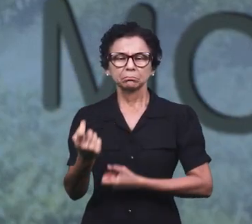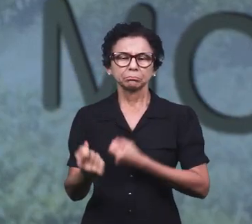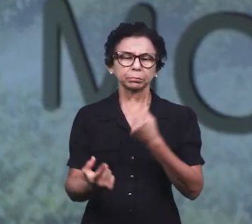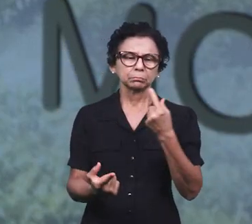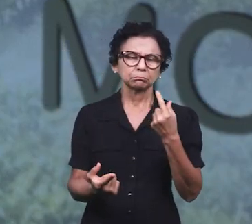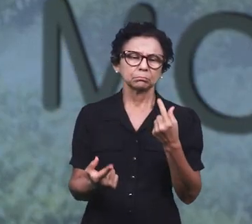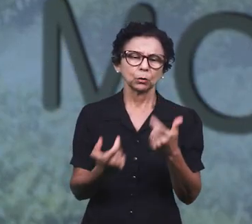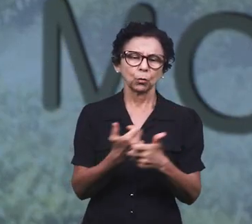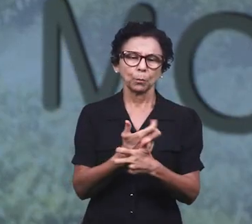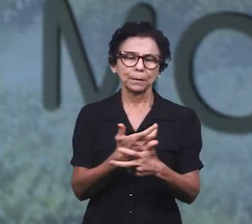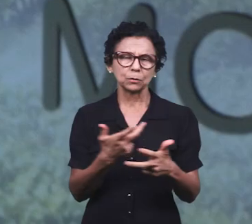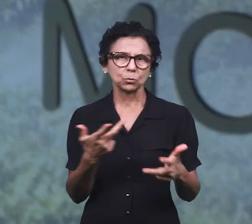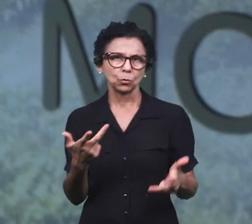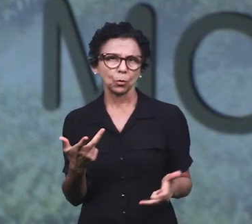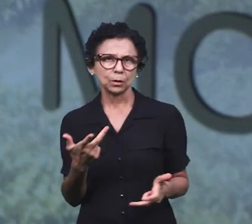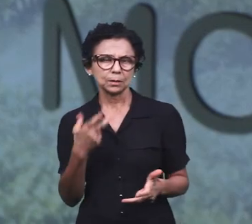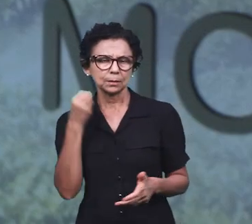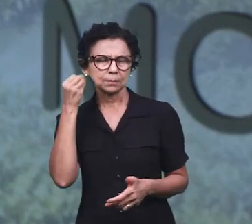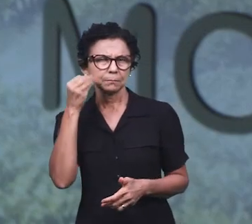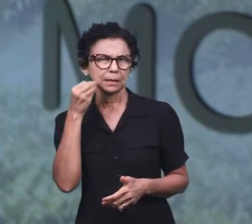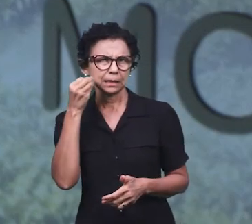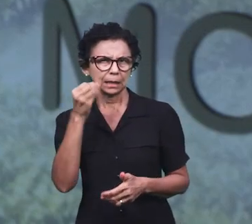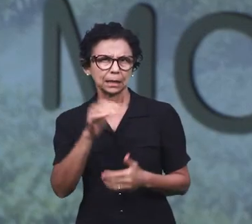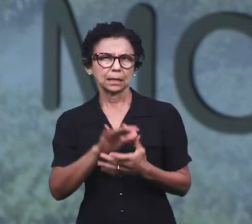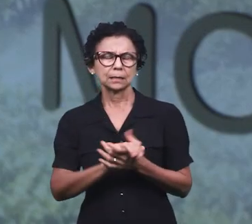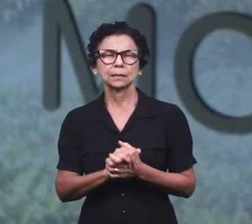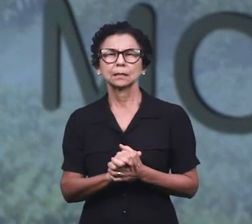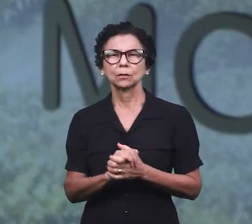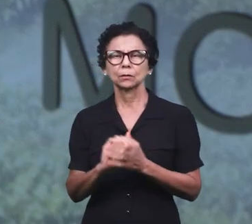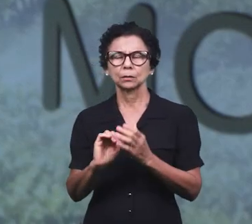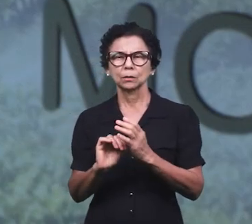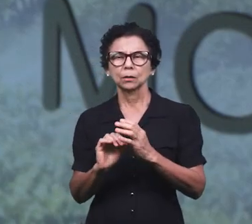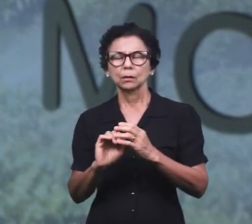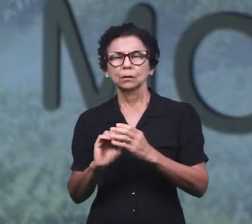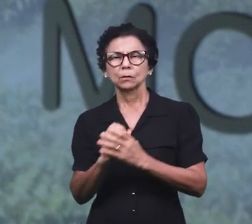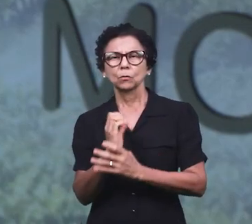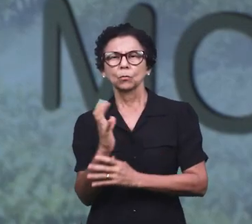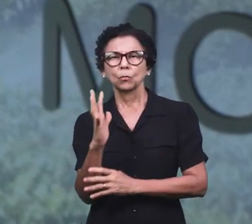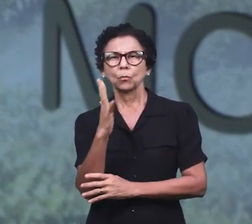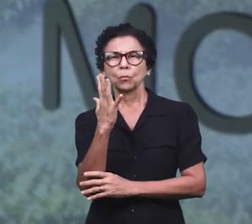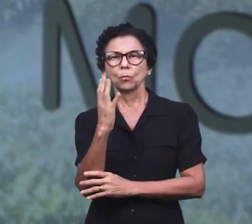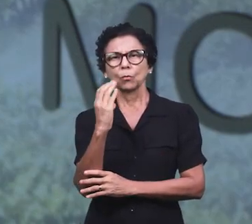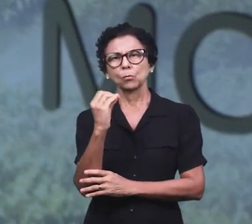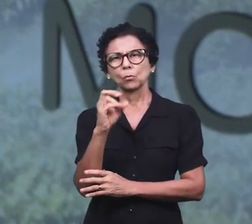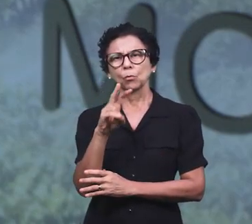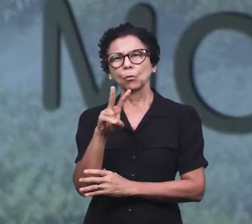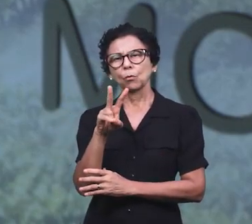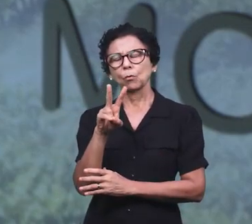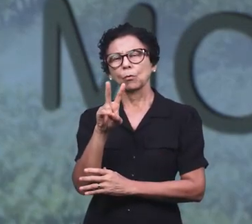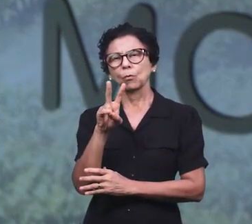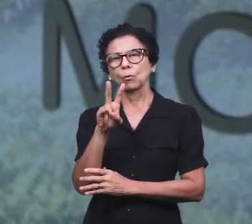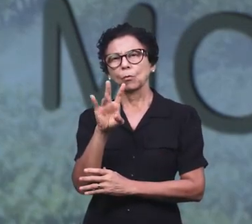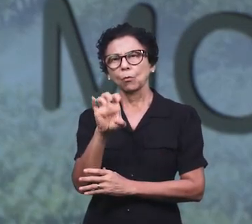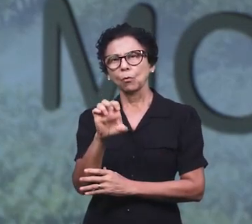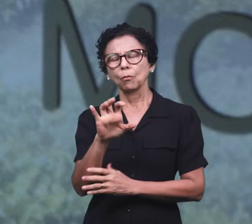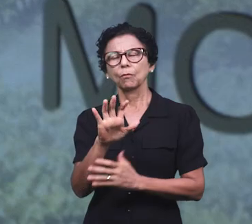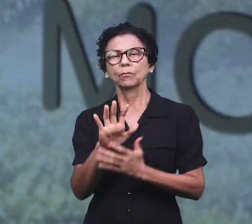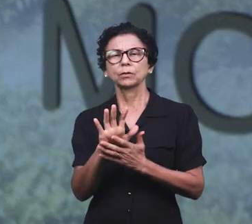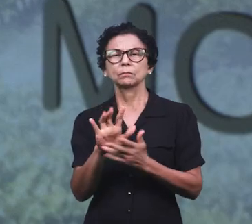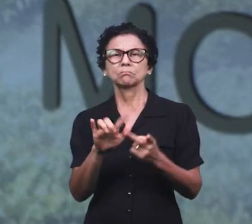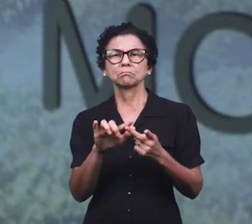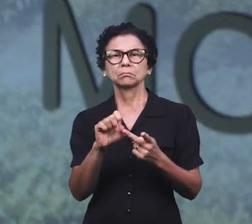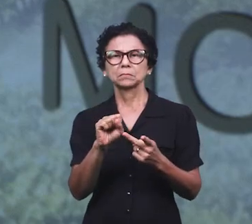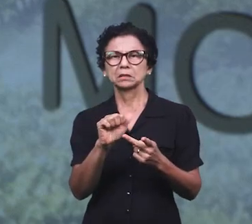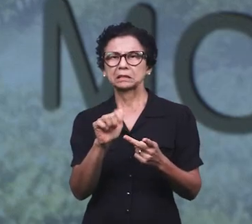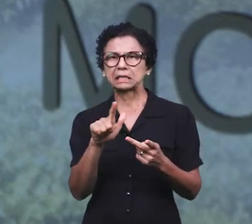poderia produzir, como couve, alface, salsa, coentro. E dali nós fomos